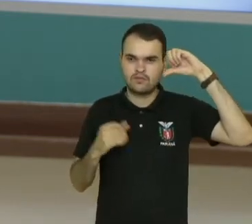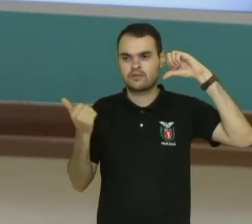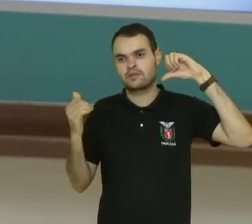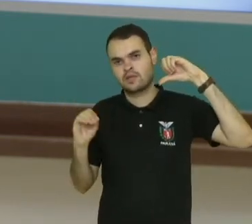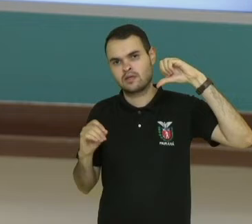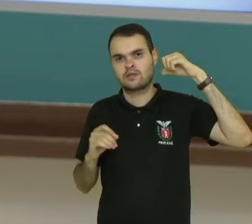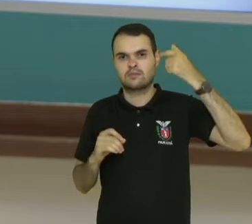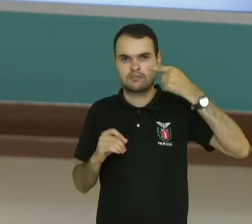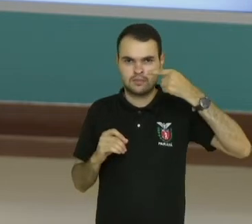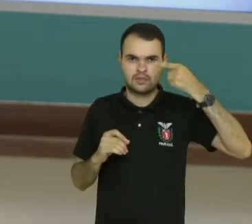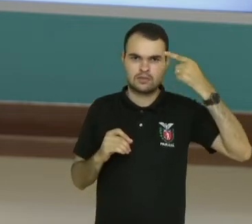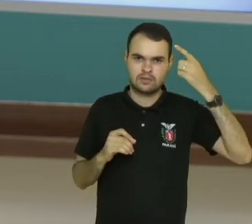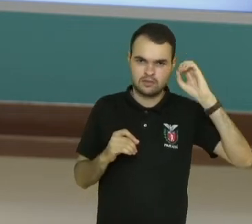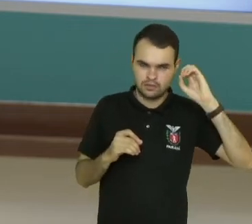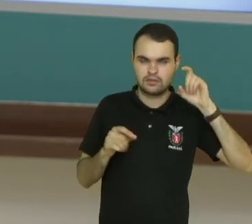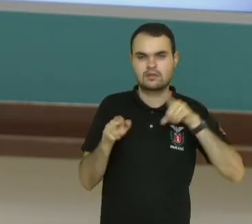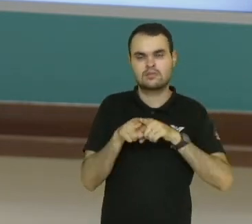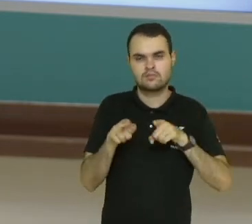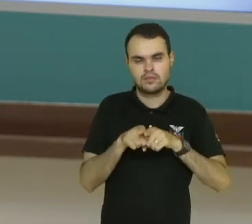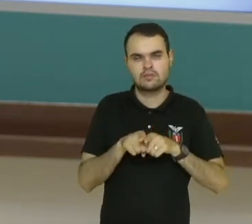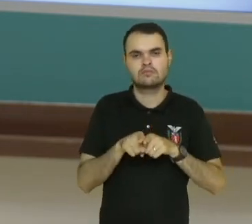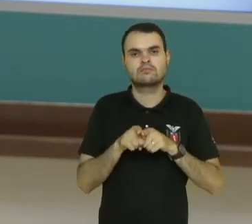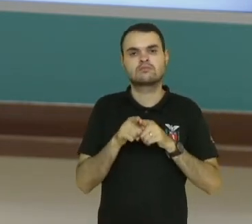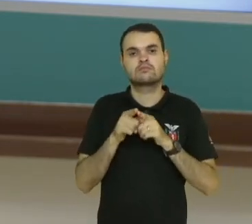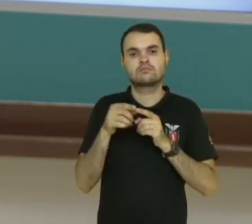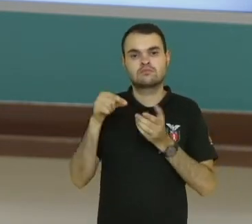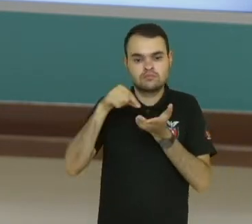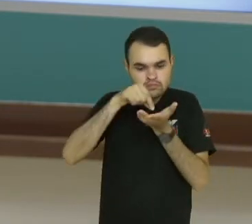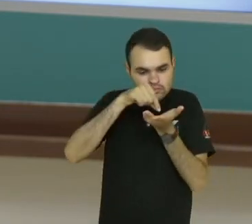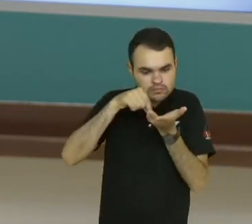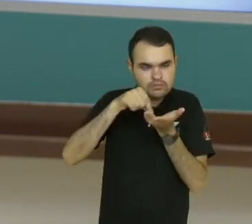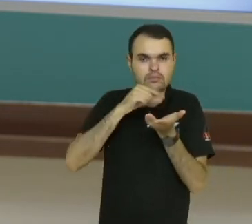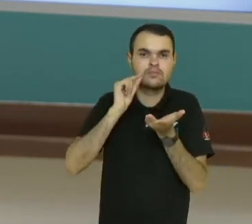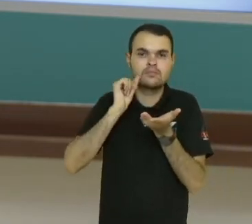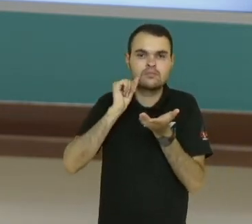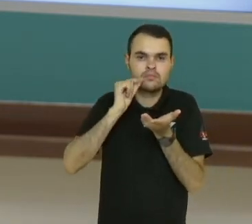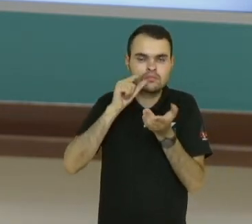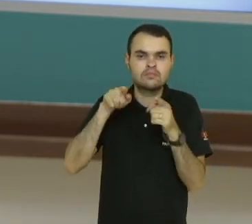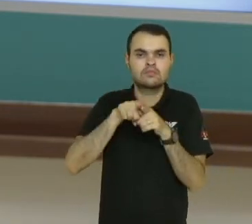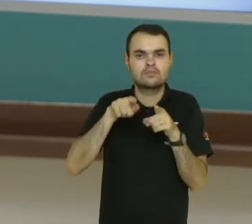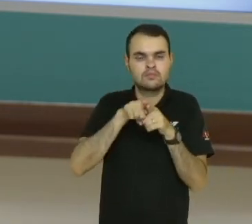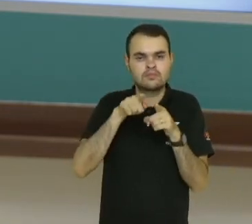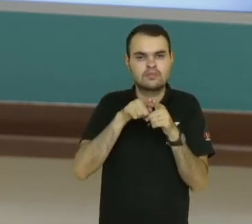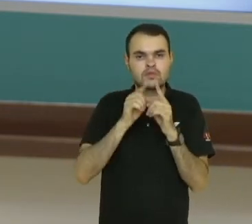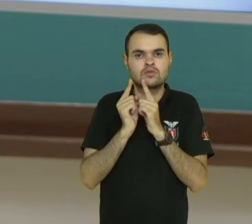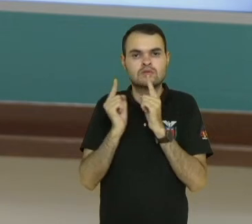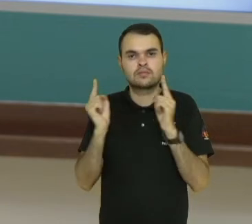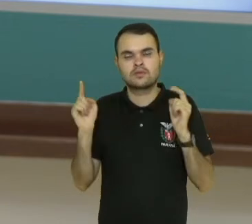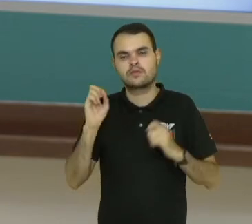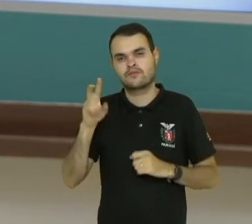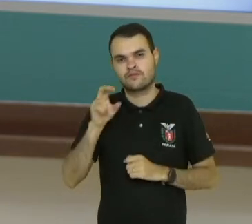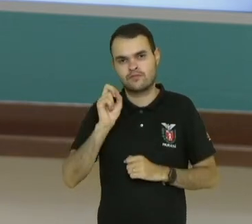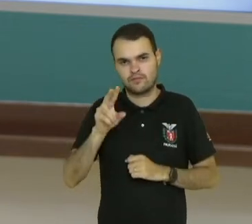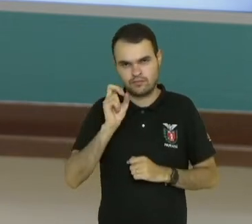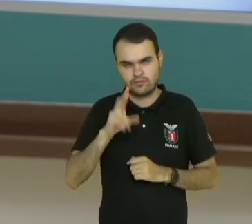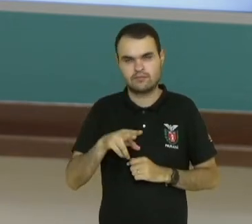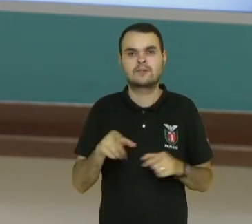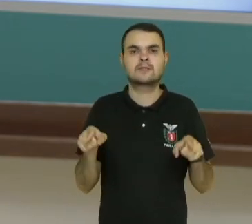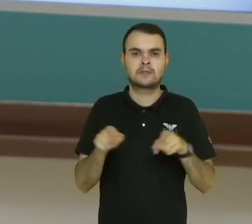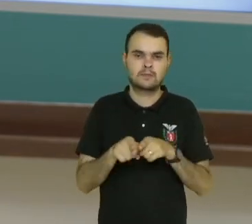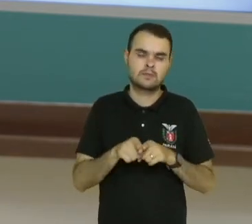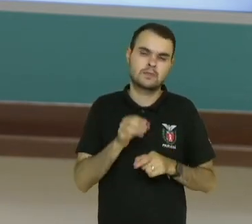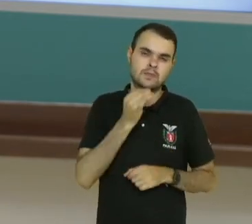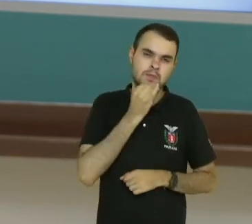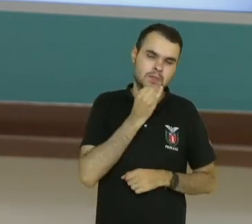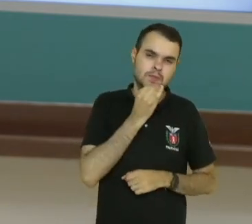nanotubos de carbono, né? A espessura do grafite aqui no 10 na menos 8, o tamanho dos vírus aqui no 10 na menos 6, por